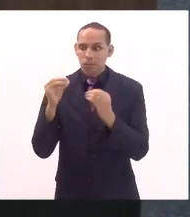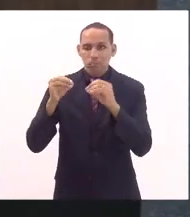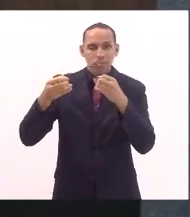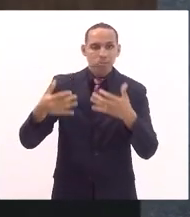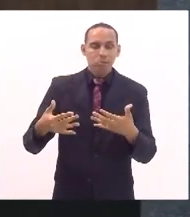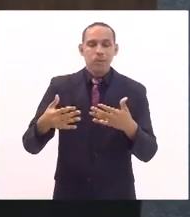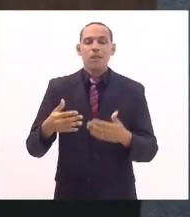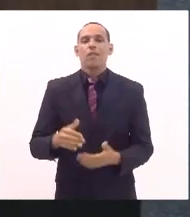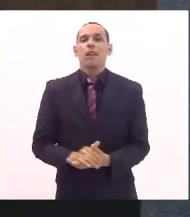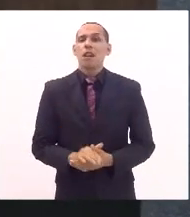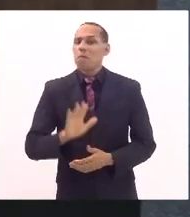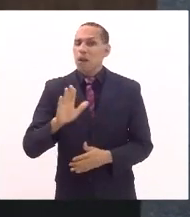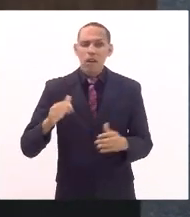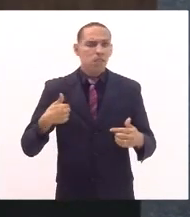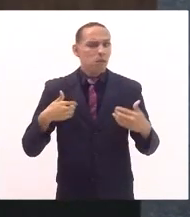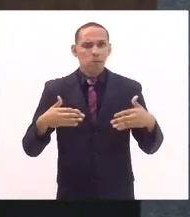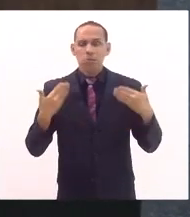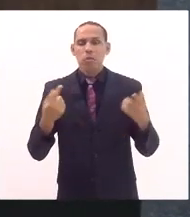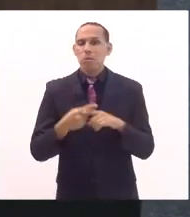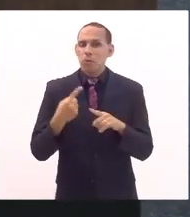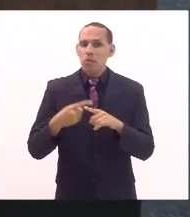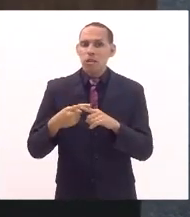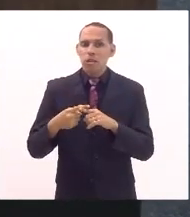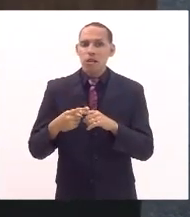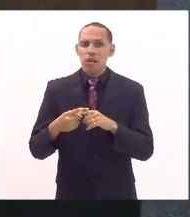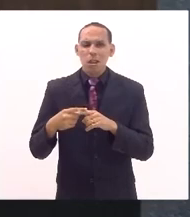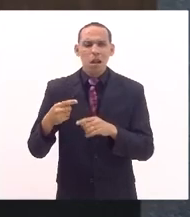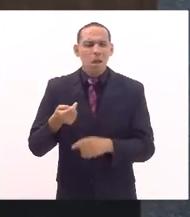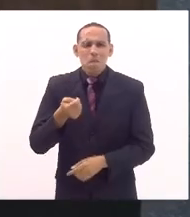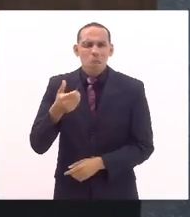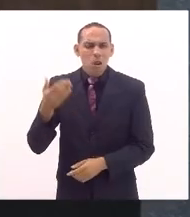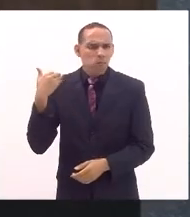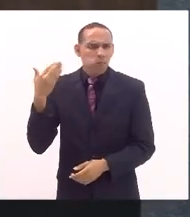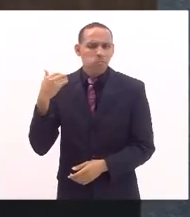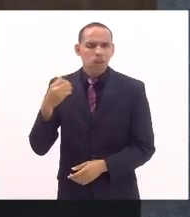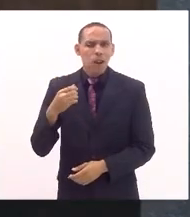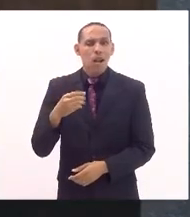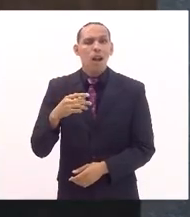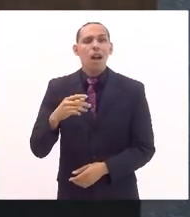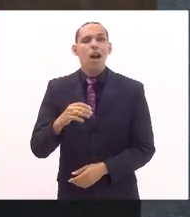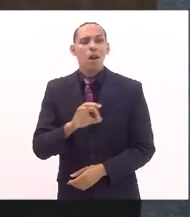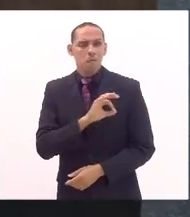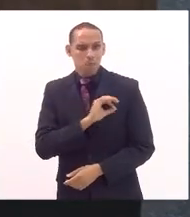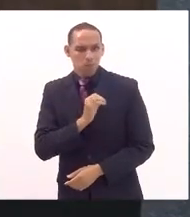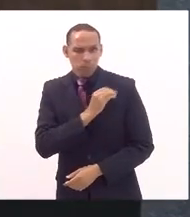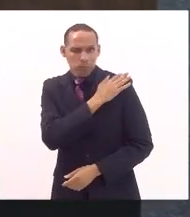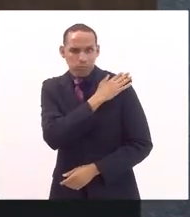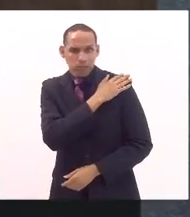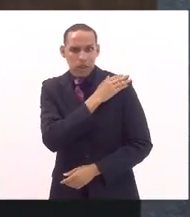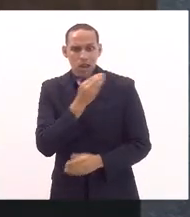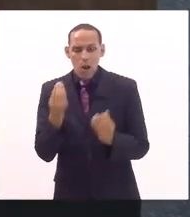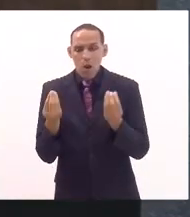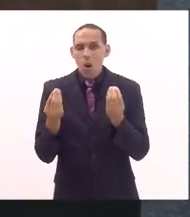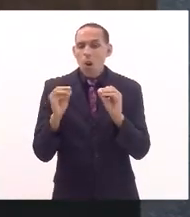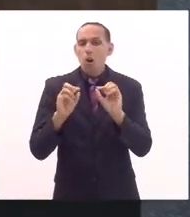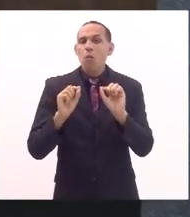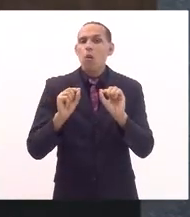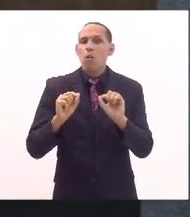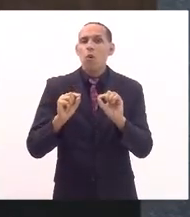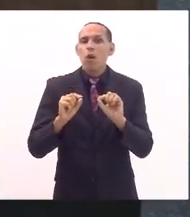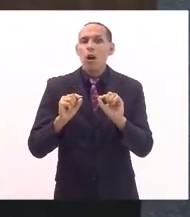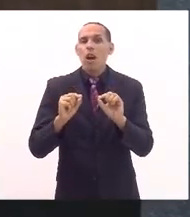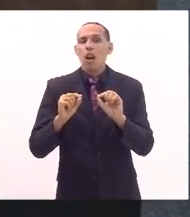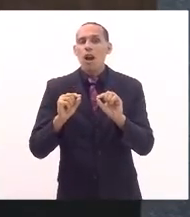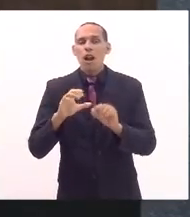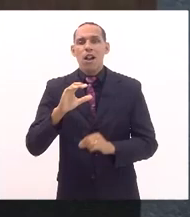mas para surpresa minha recentemente a polícia militar fez publicar a classificação final